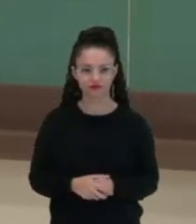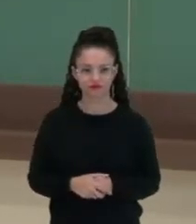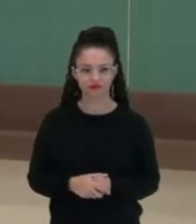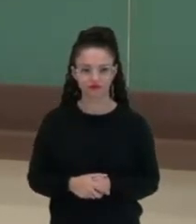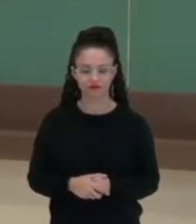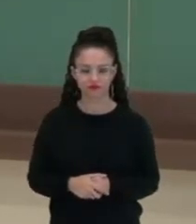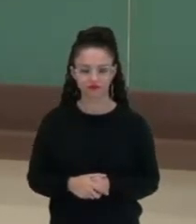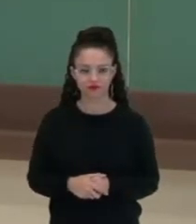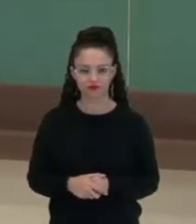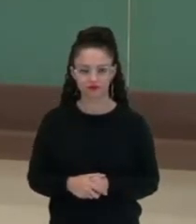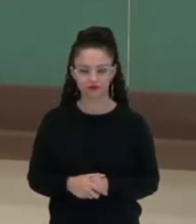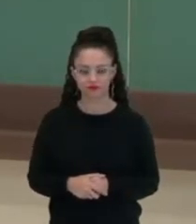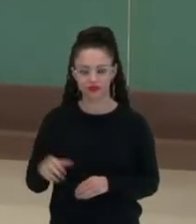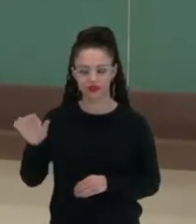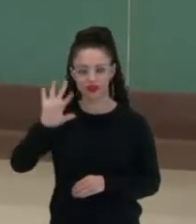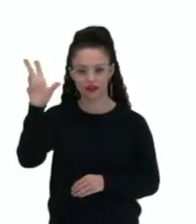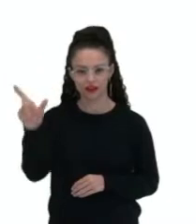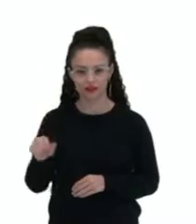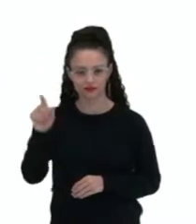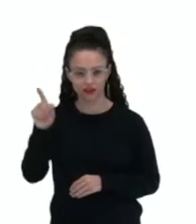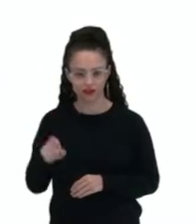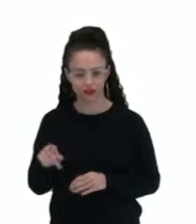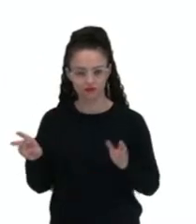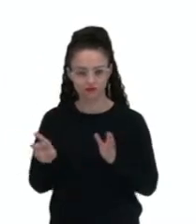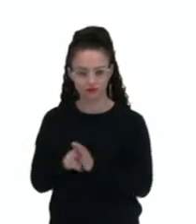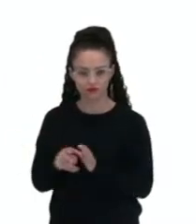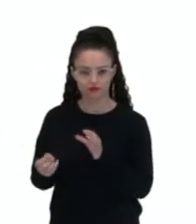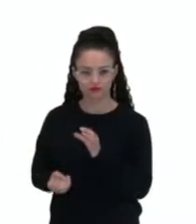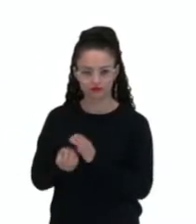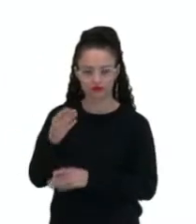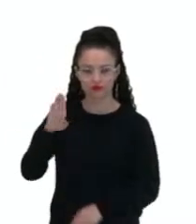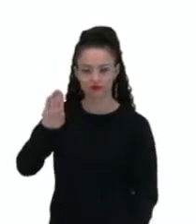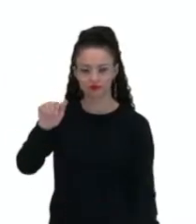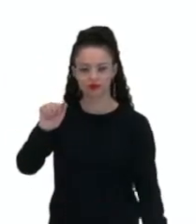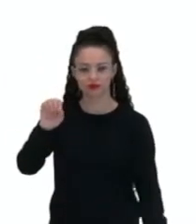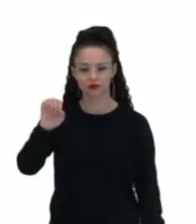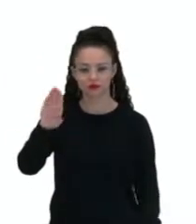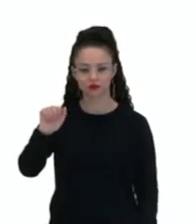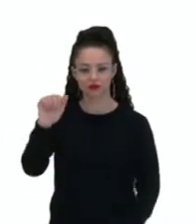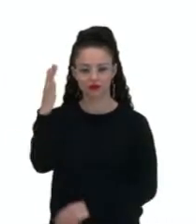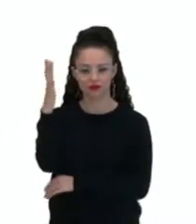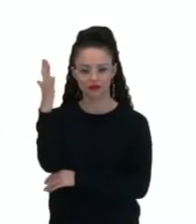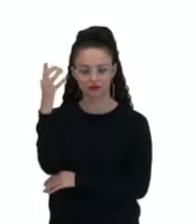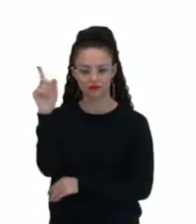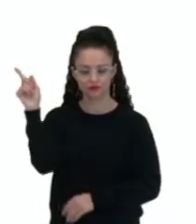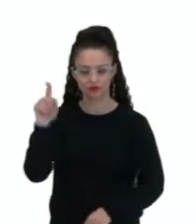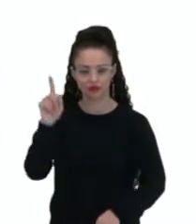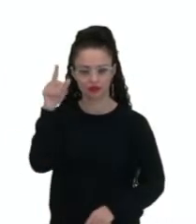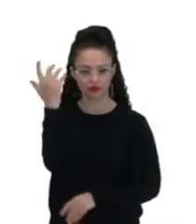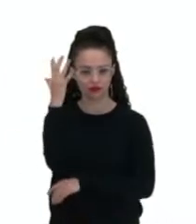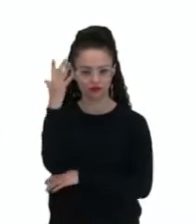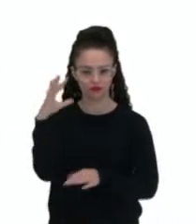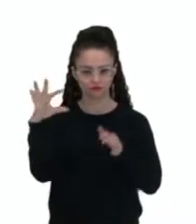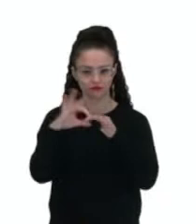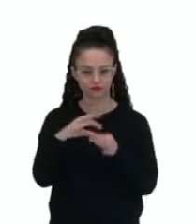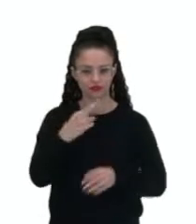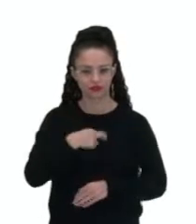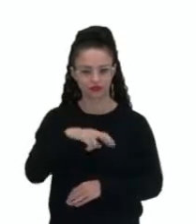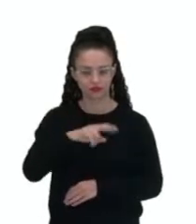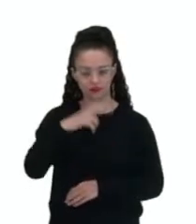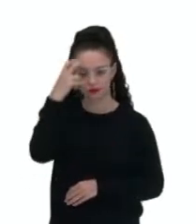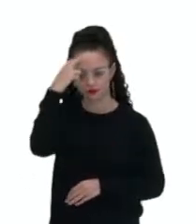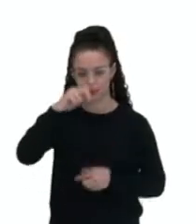Então, a África é a terra originária dos baobás, Então, um exemplo ali, o desenho, é uma árvore sagrada para as culturas